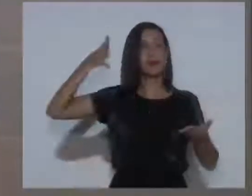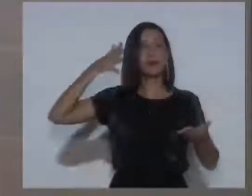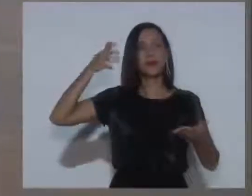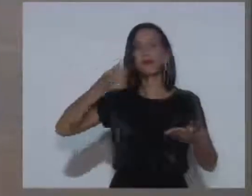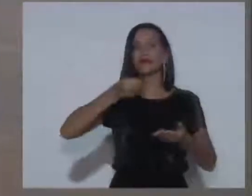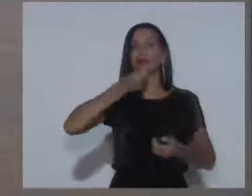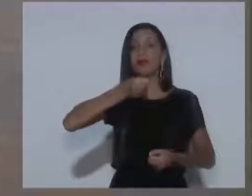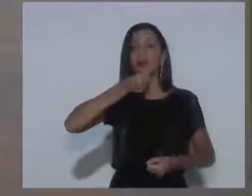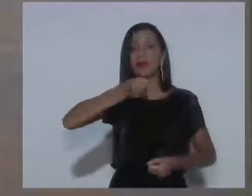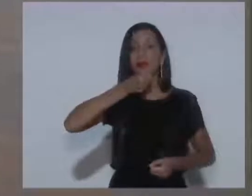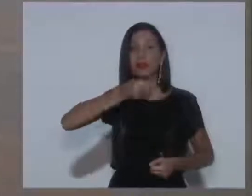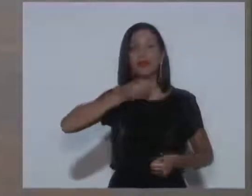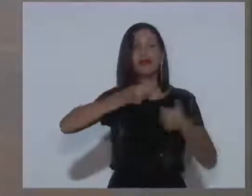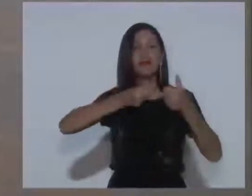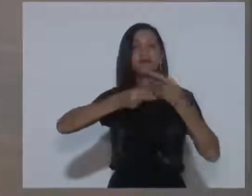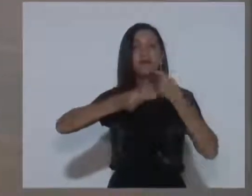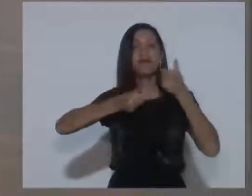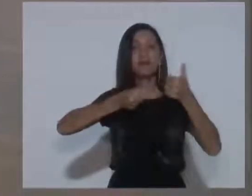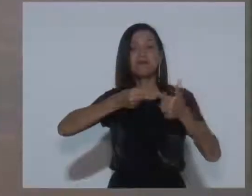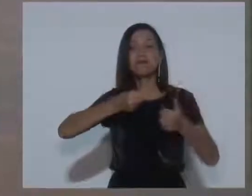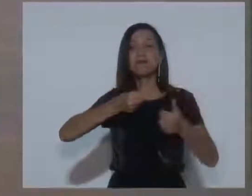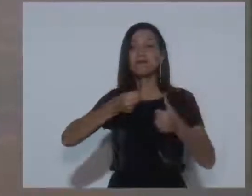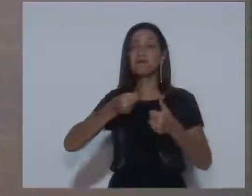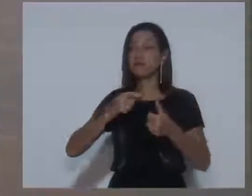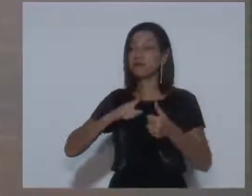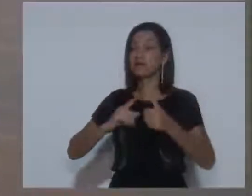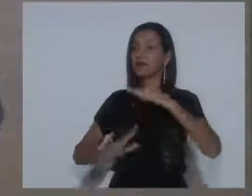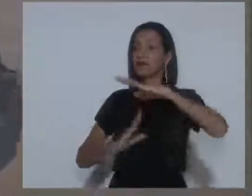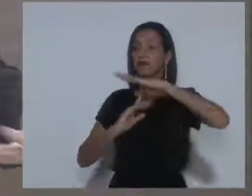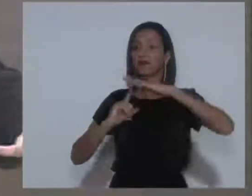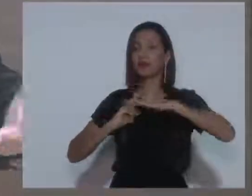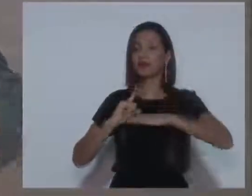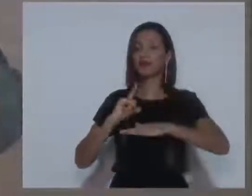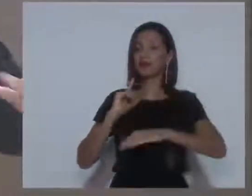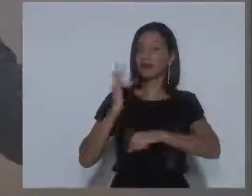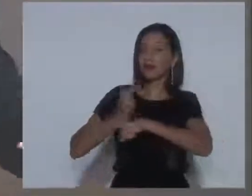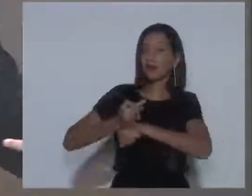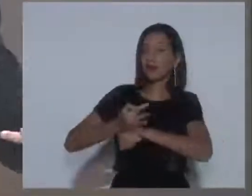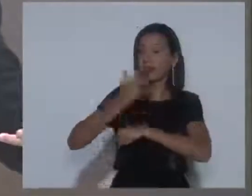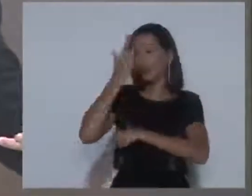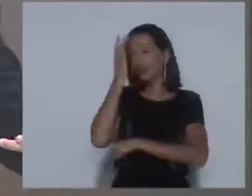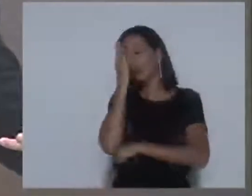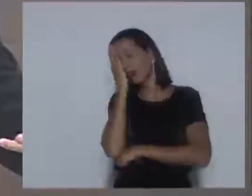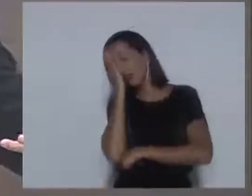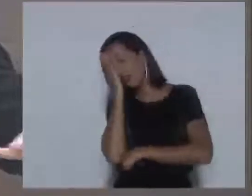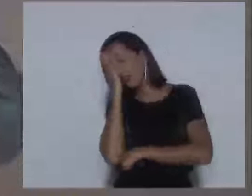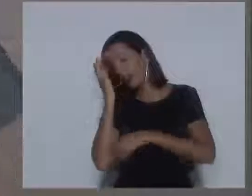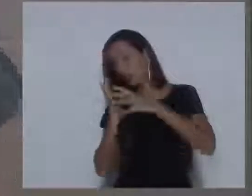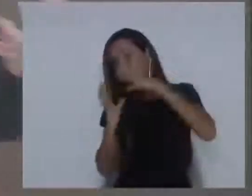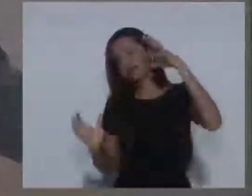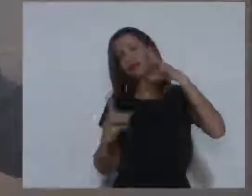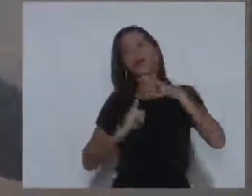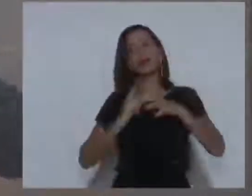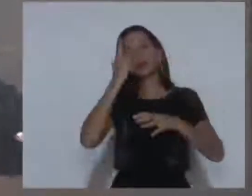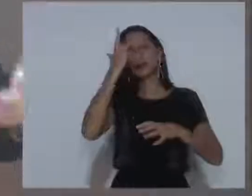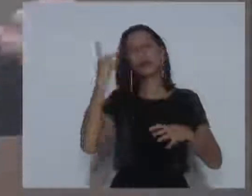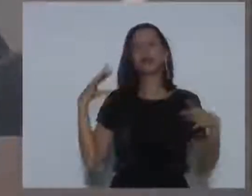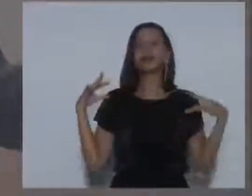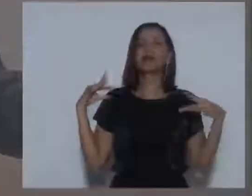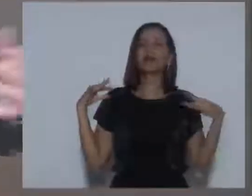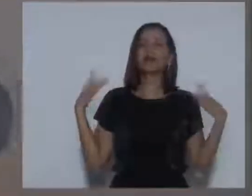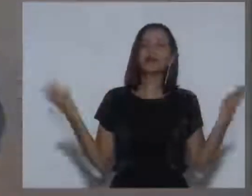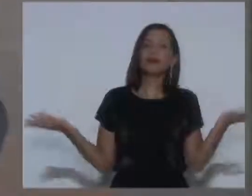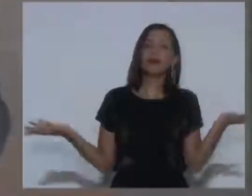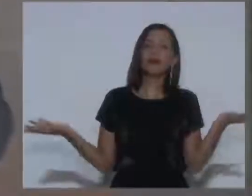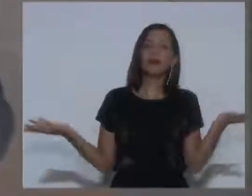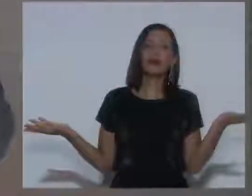muito bem, né? Como é que pode, todos esses dias aí de recesso, o pessoal ficou dormindo, né? Todo mundo saiu de férias, que negócio